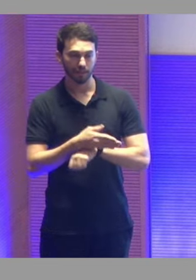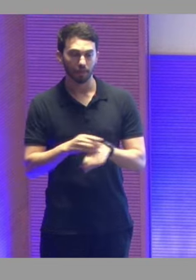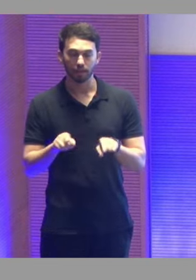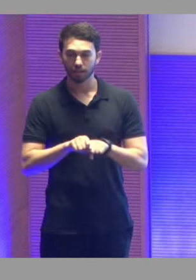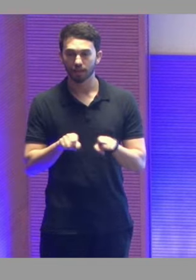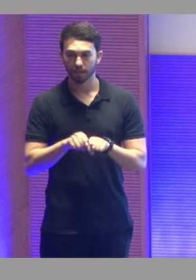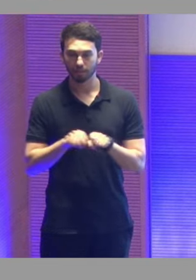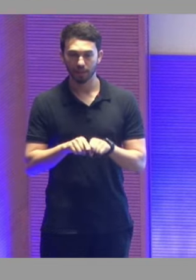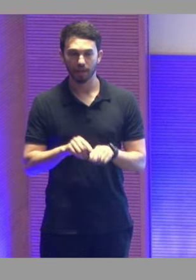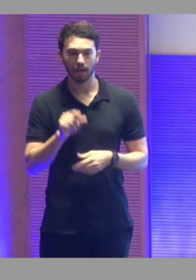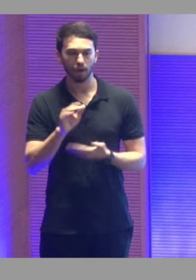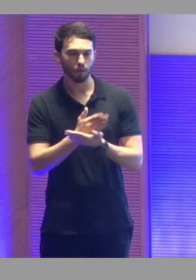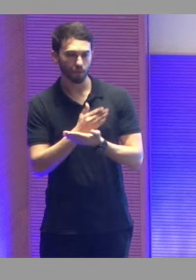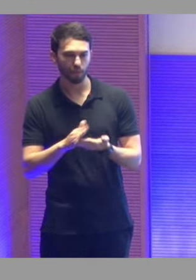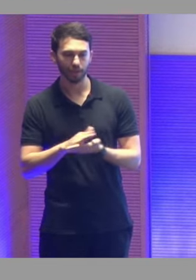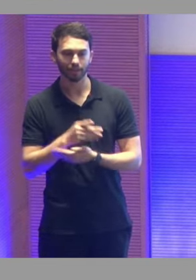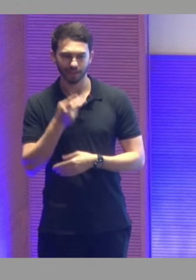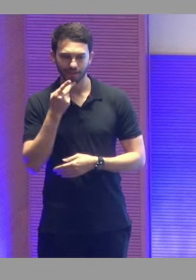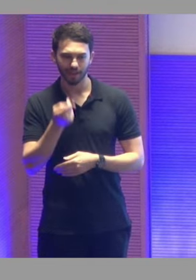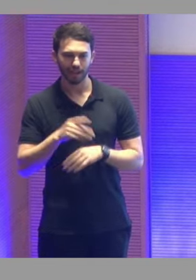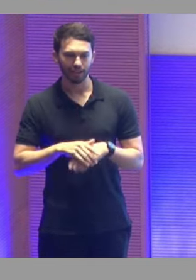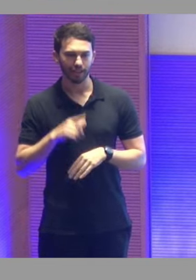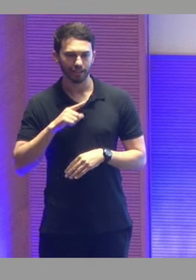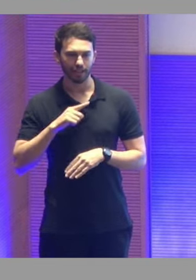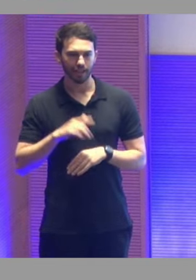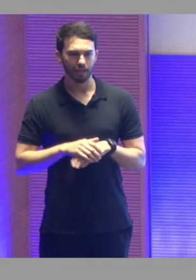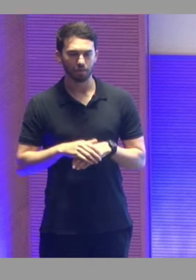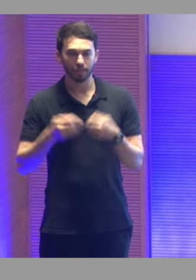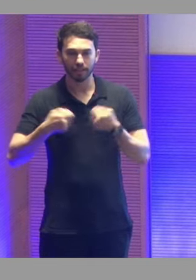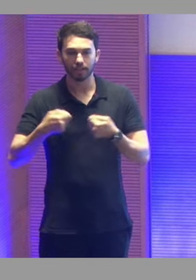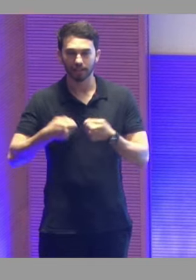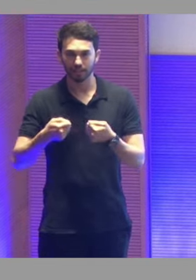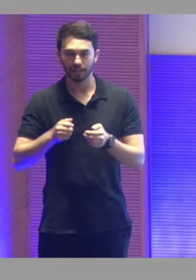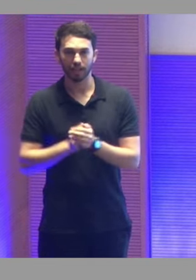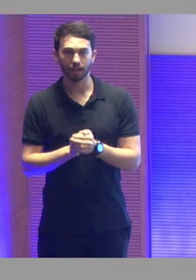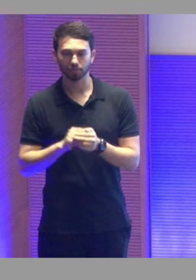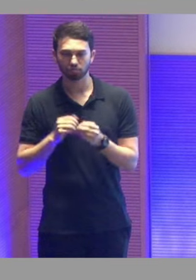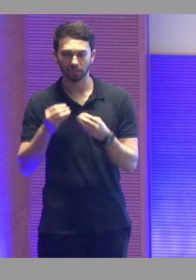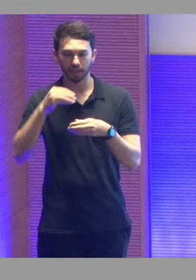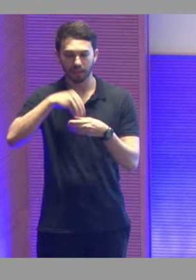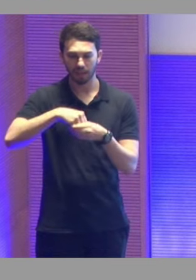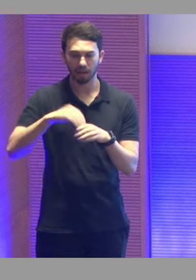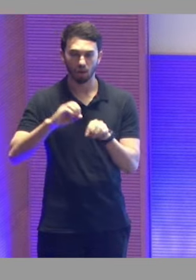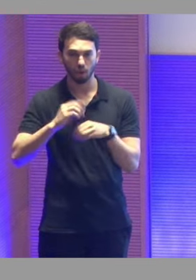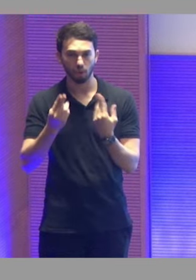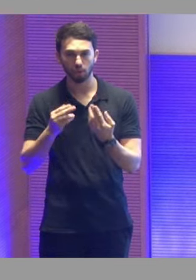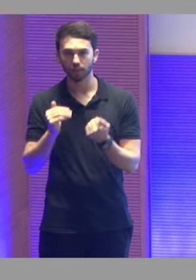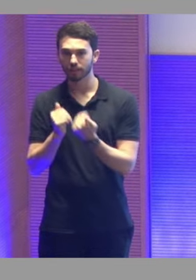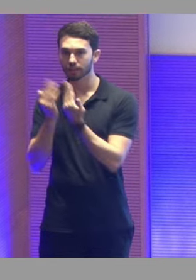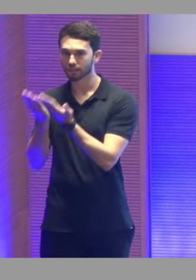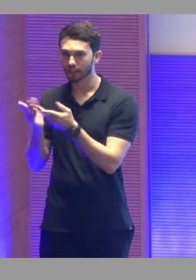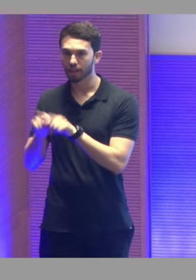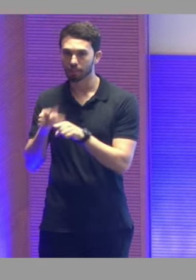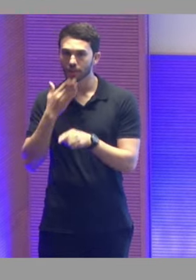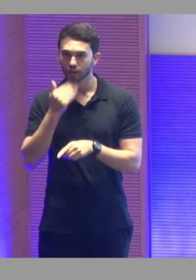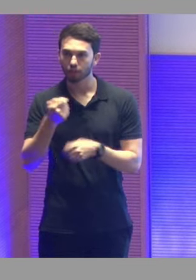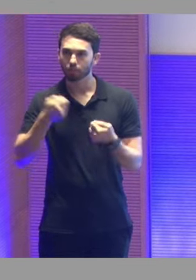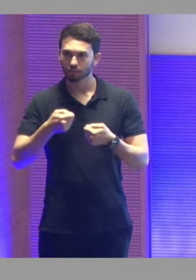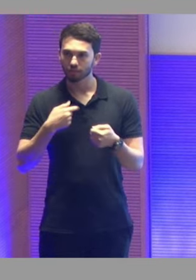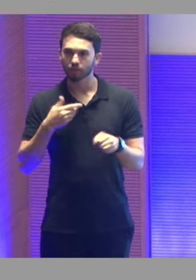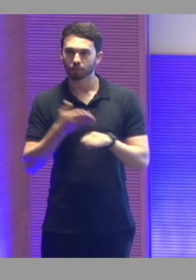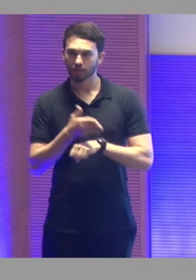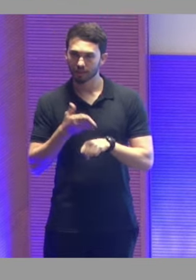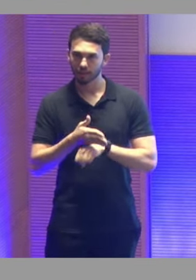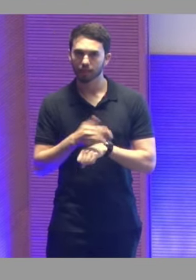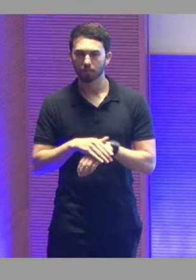eh organizações dizendo que tem uma demanda uma ou uma exigência externa ou interna eh pindo para que coloca Então